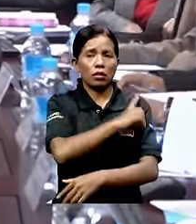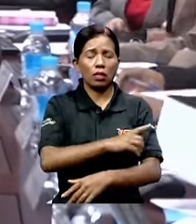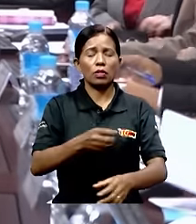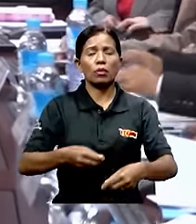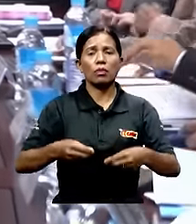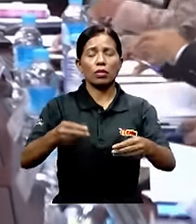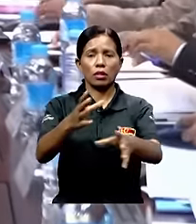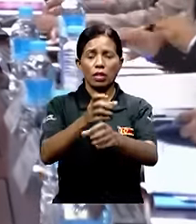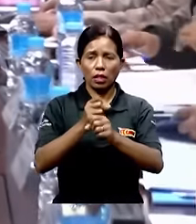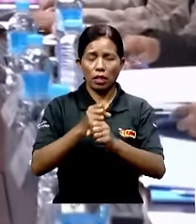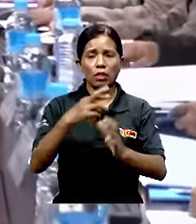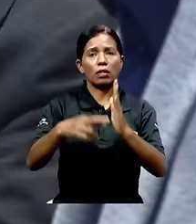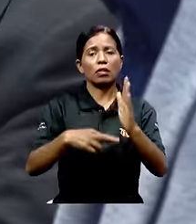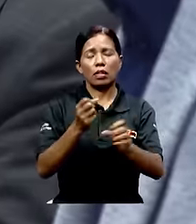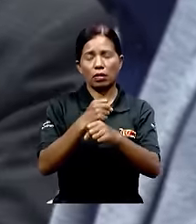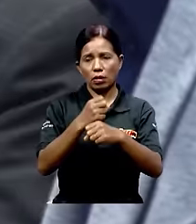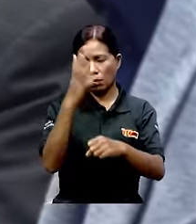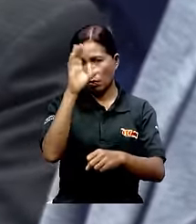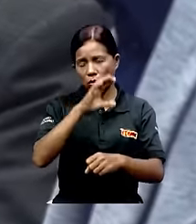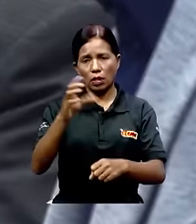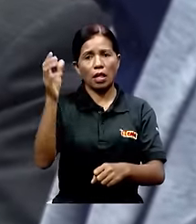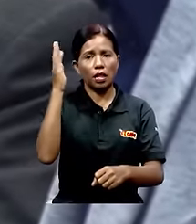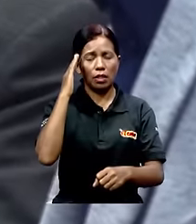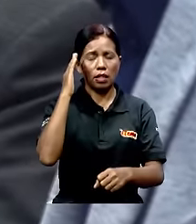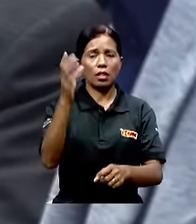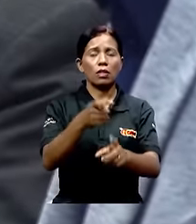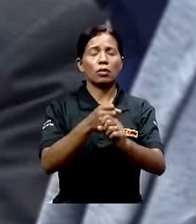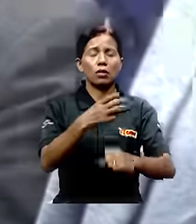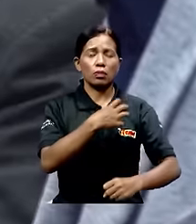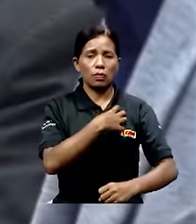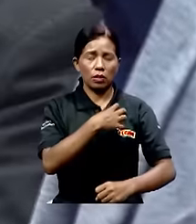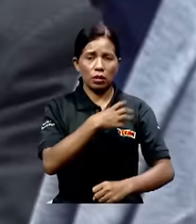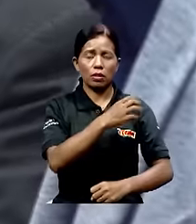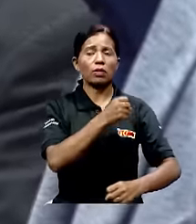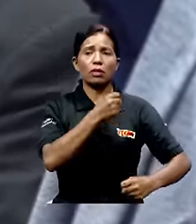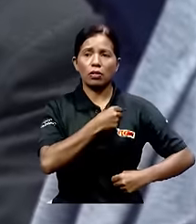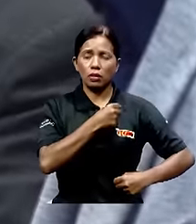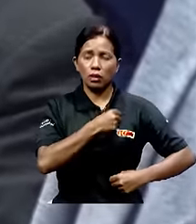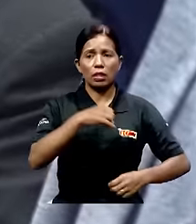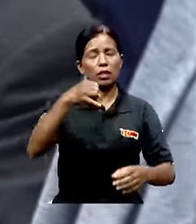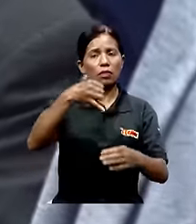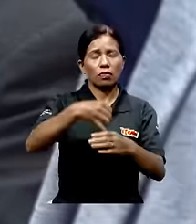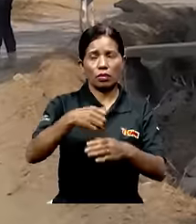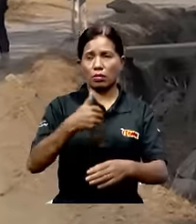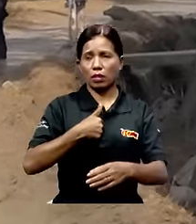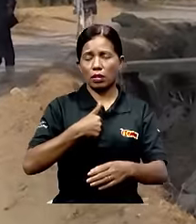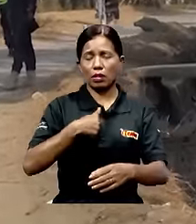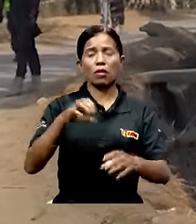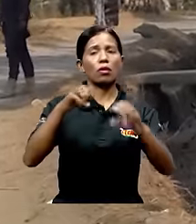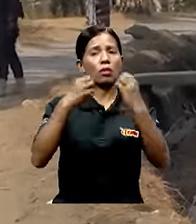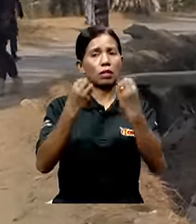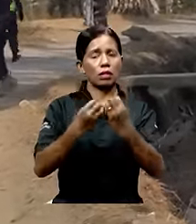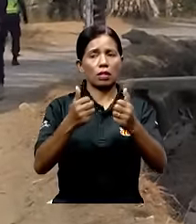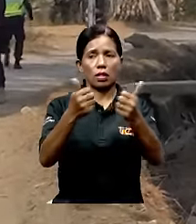medida necessária de halo identificação para agente russo força policial no militar no envolvente e a organização